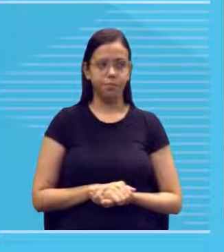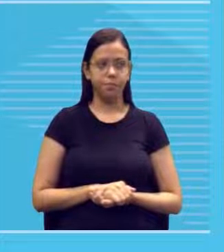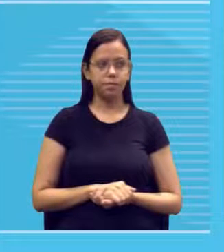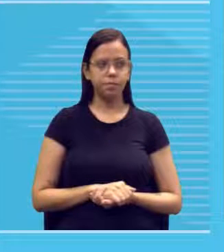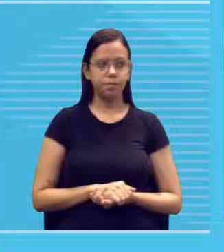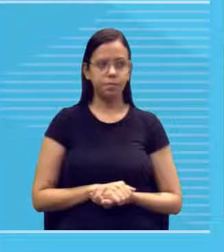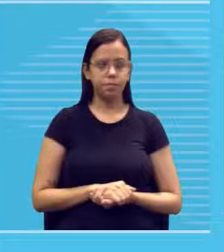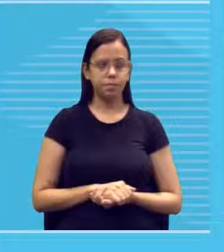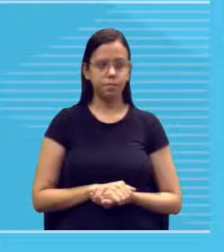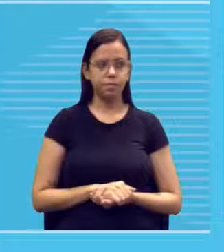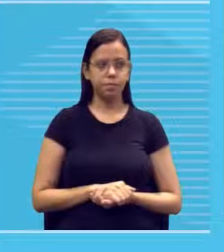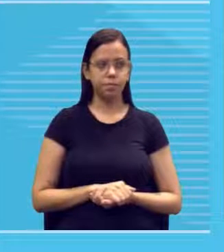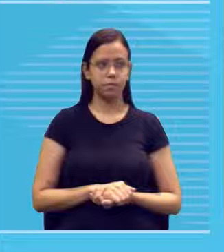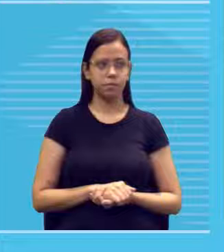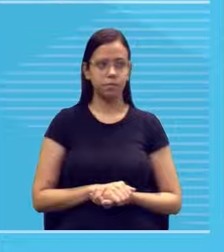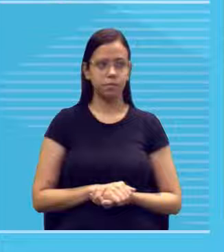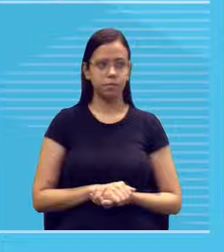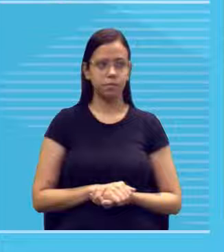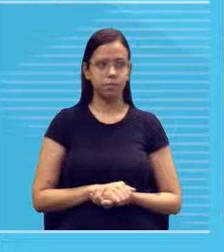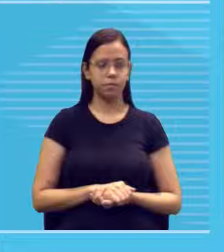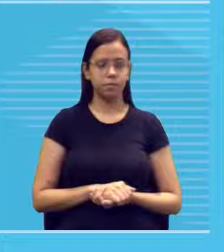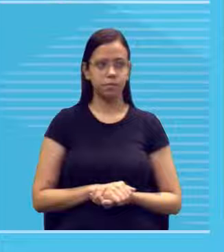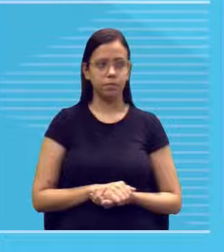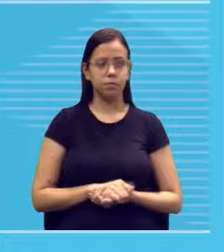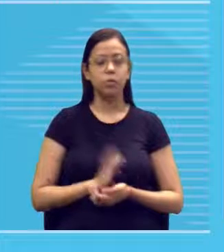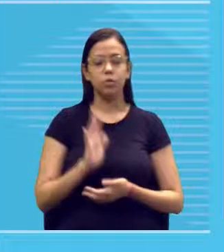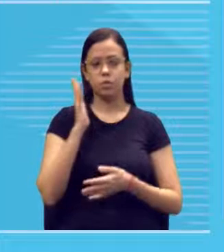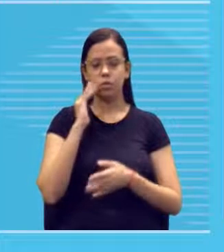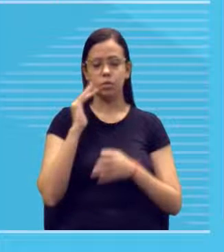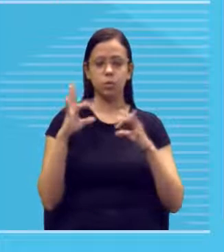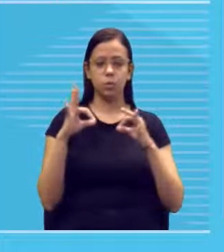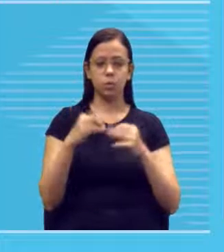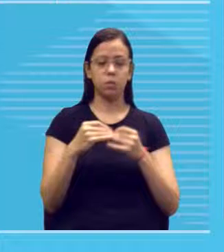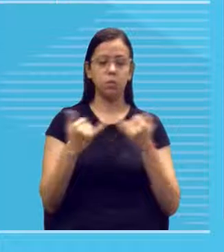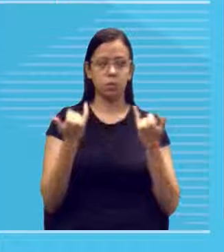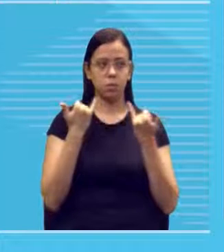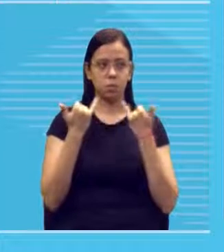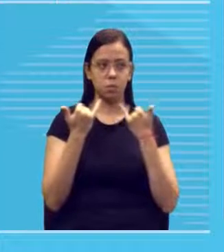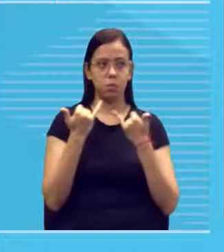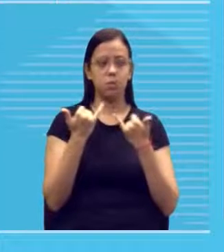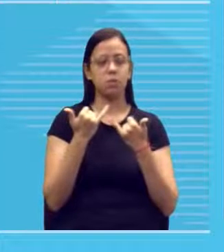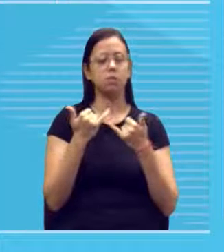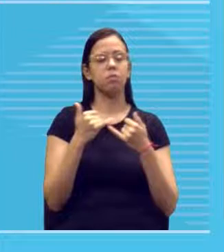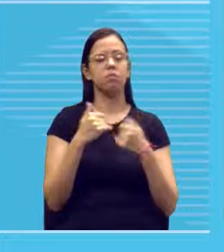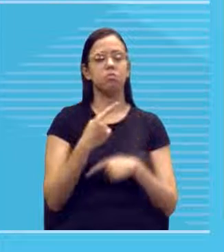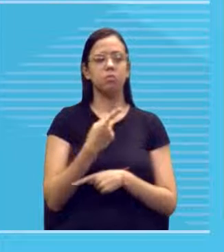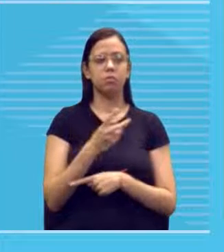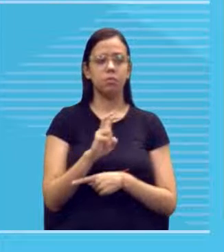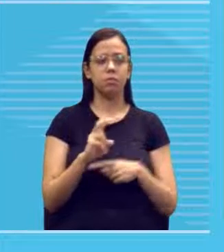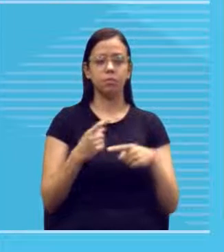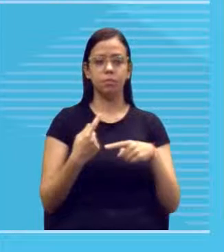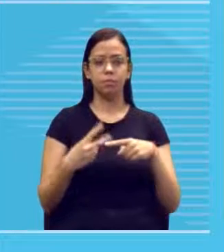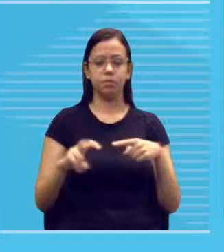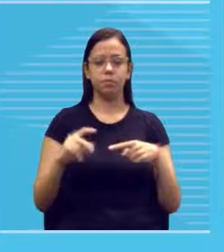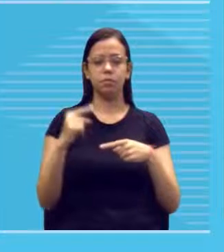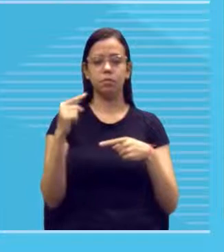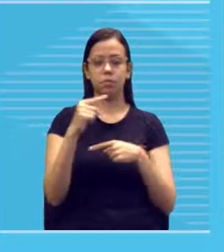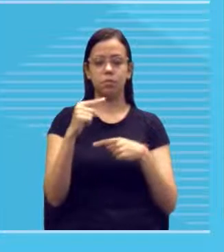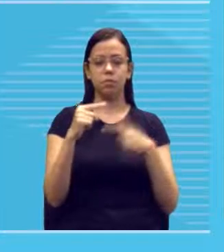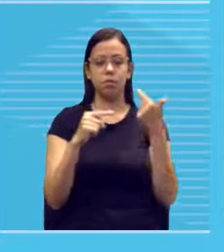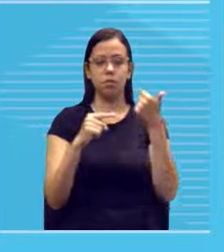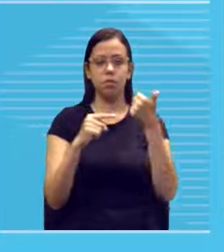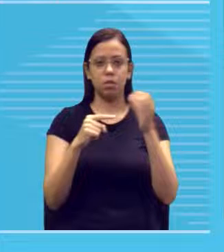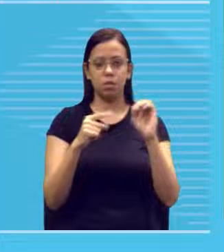10 mais 5 15 sei a base menor 10 E acabamos de descobrir a nossa altura